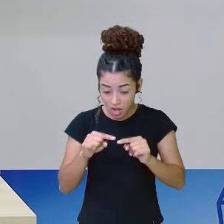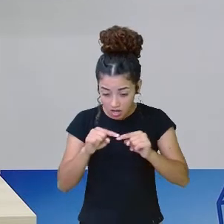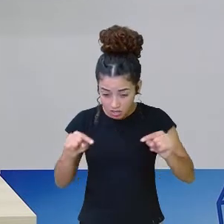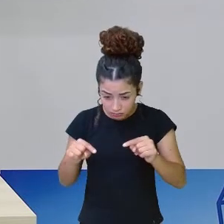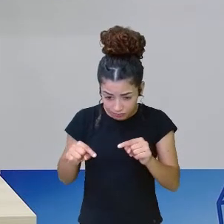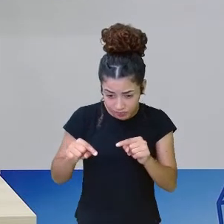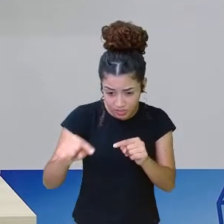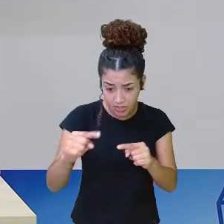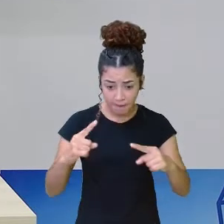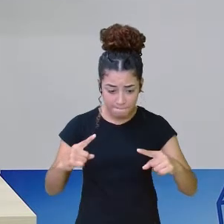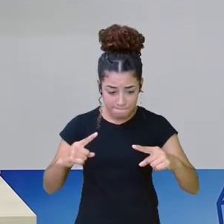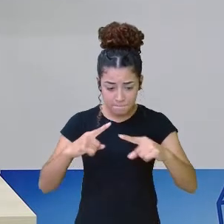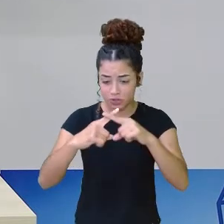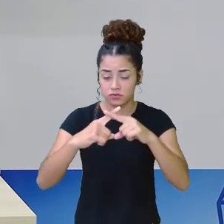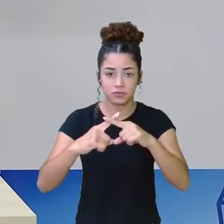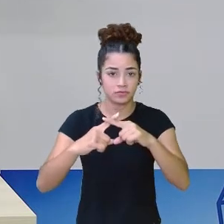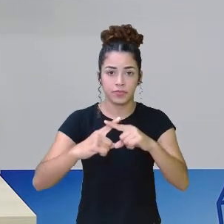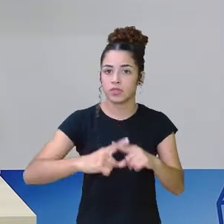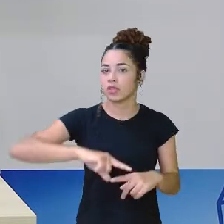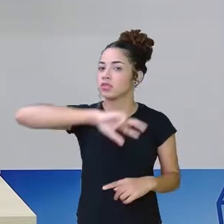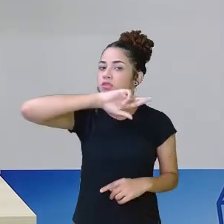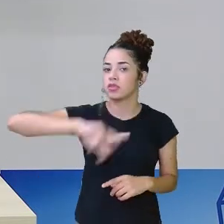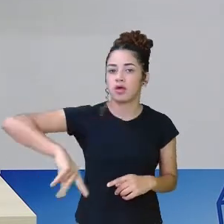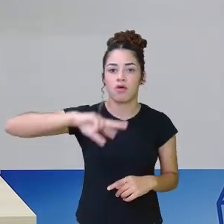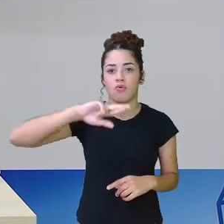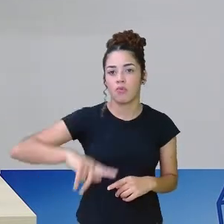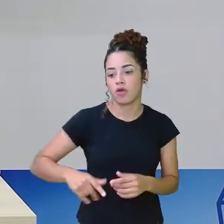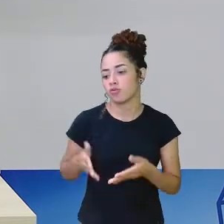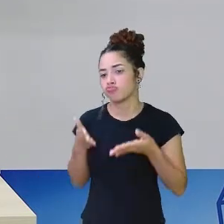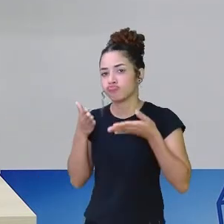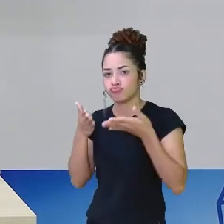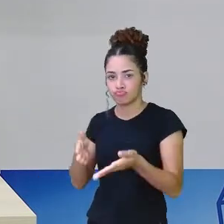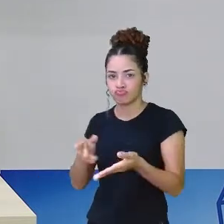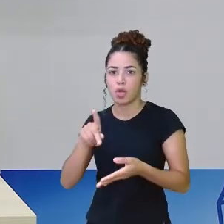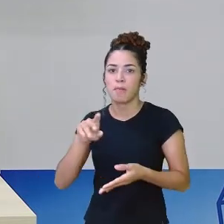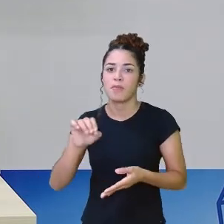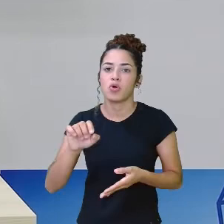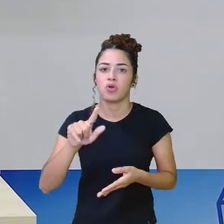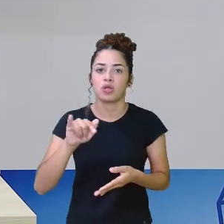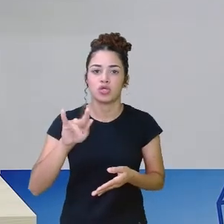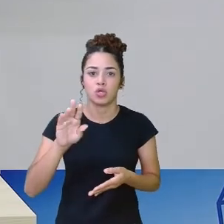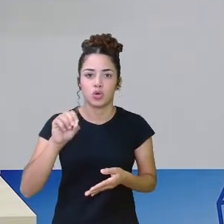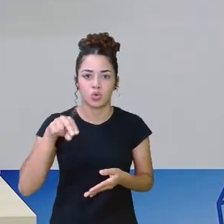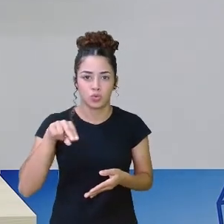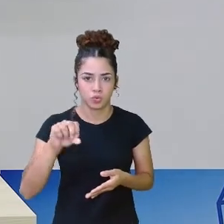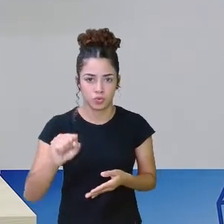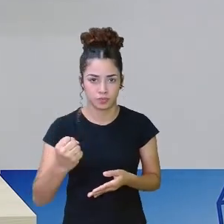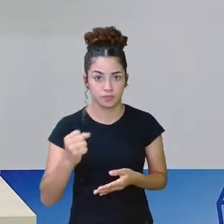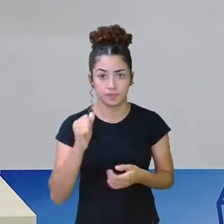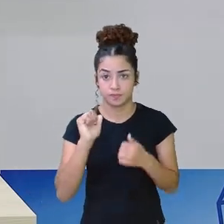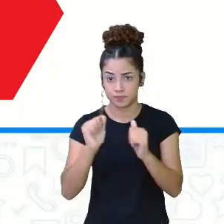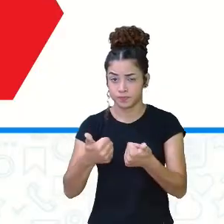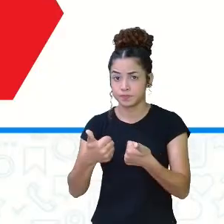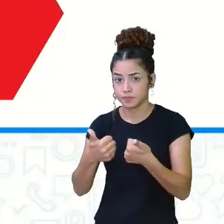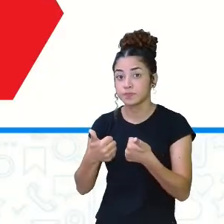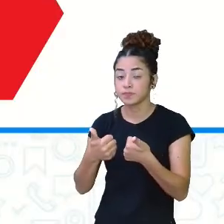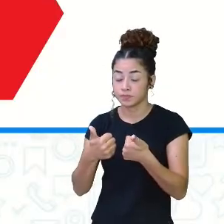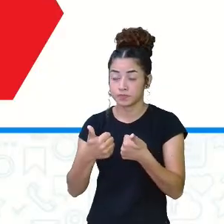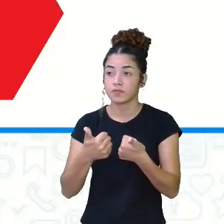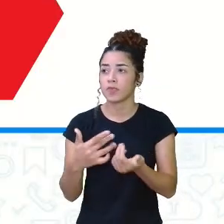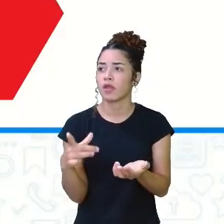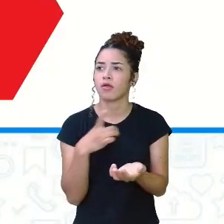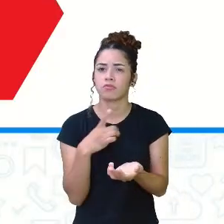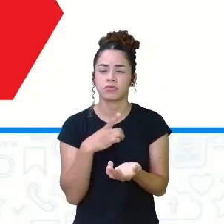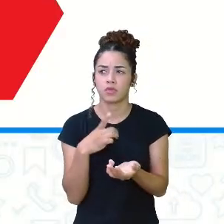cruzam entre si, eu não posso dizer que é um polígono. Beleza? Aqui eu tenho